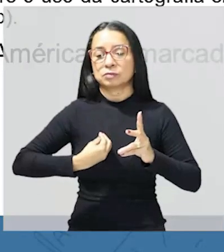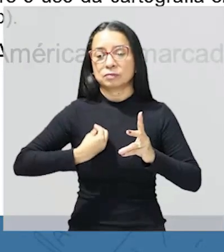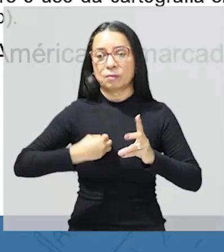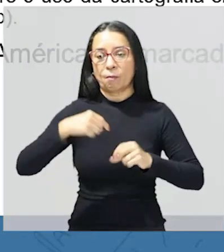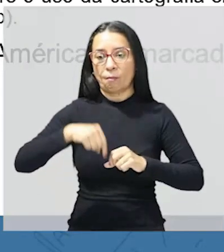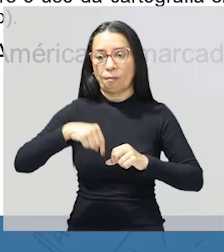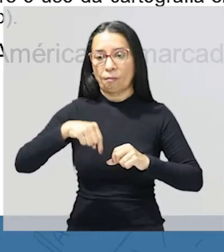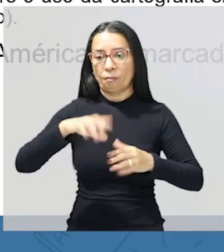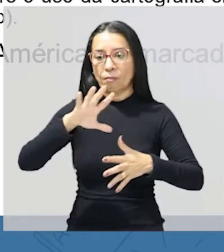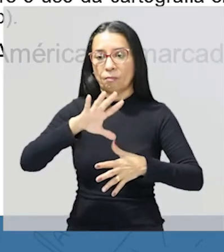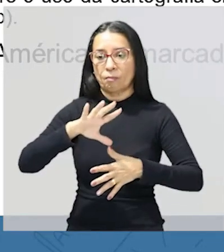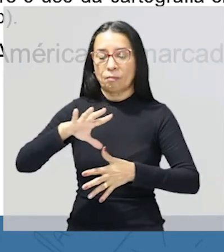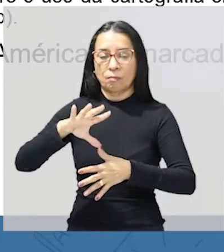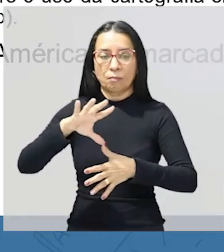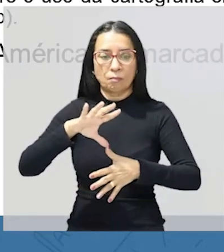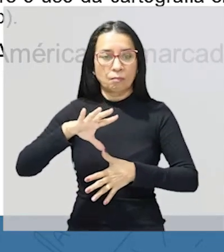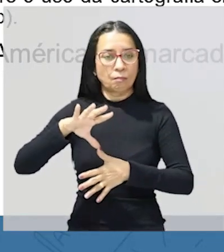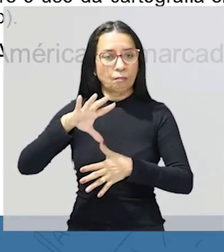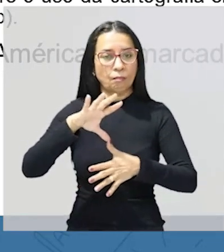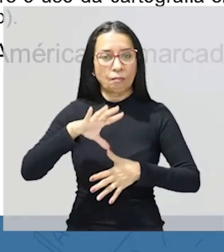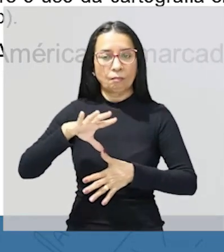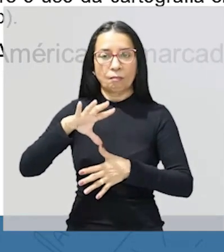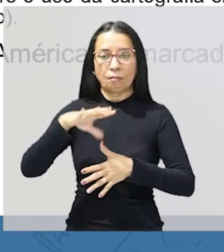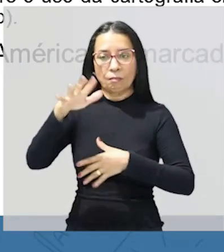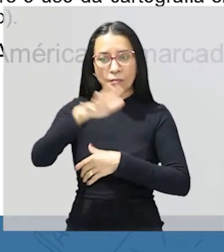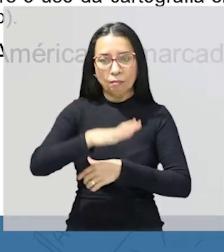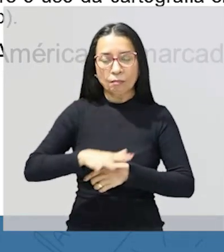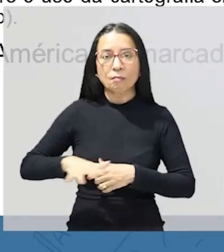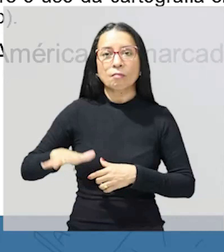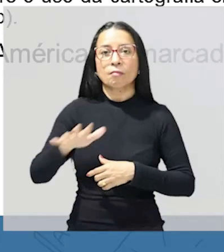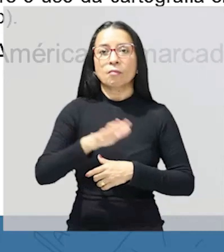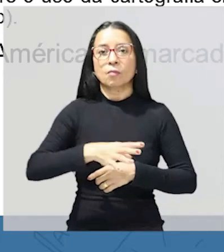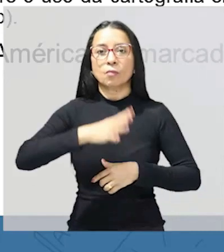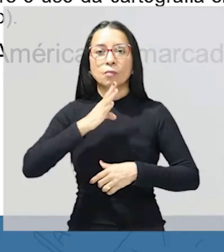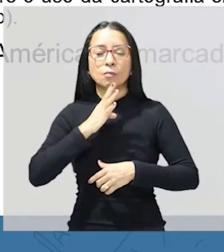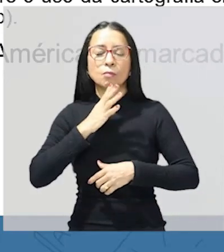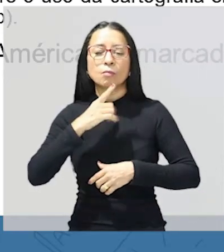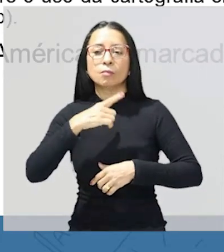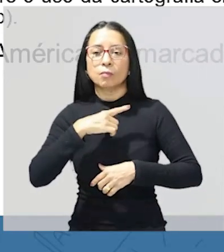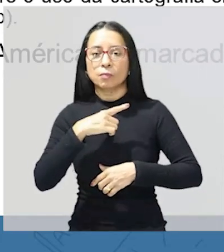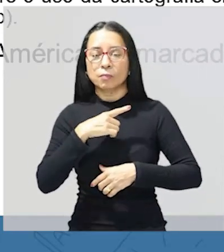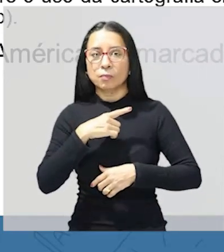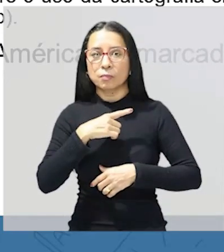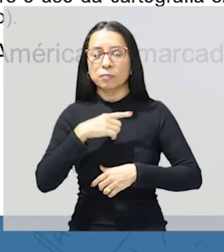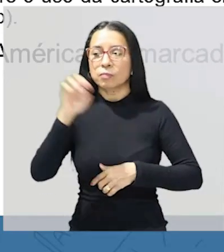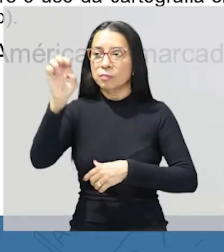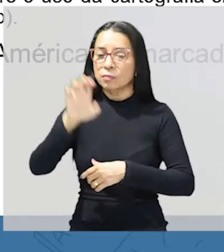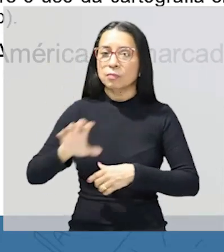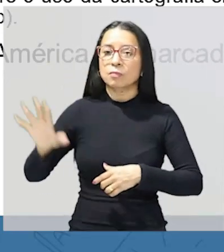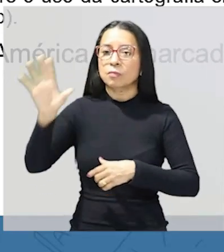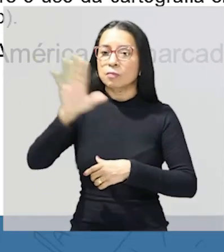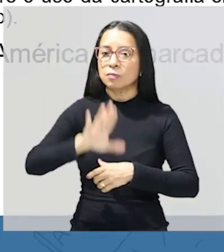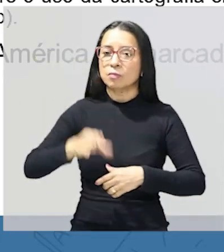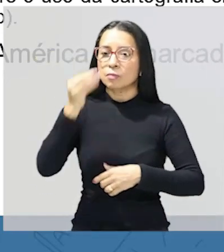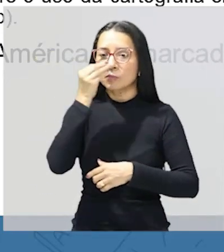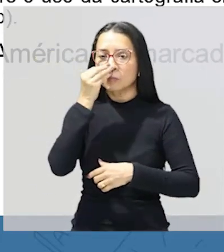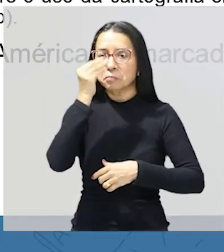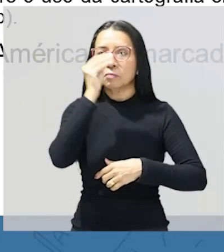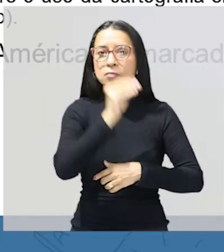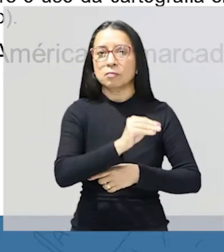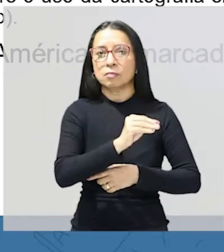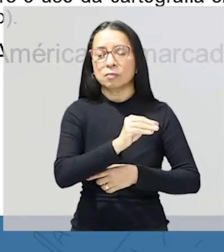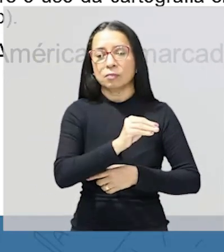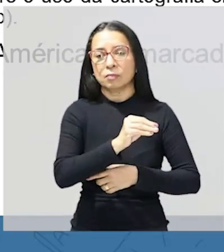na América, sobre o território, os conhecimentos que eles tinham, os europeus ignoraram